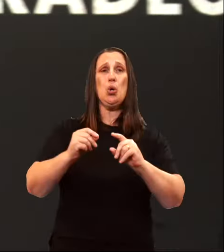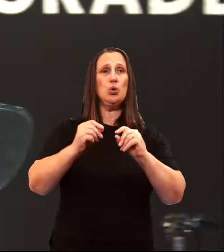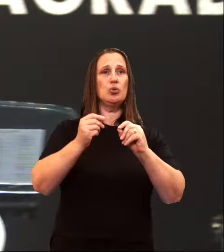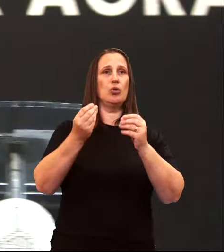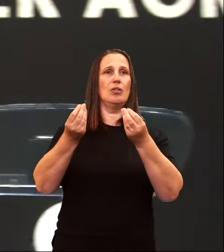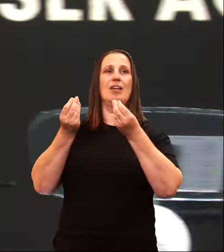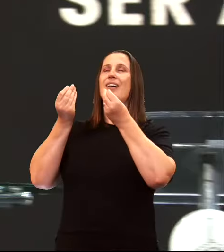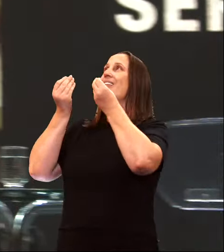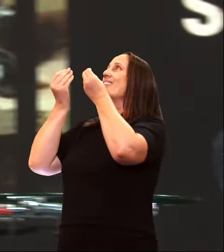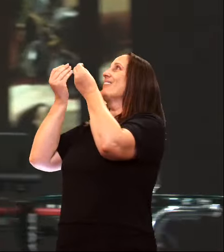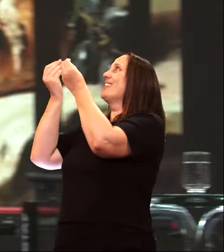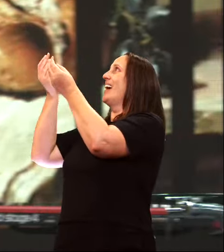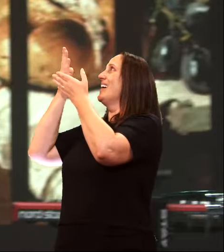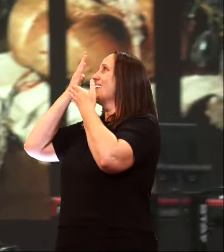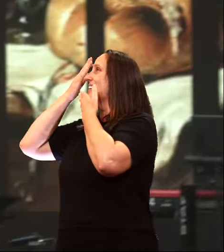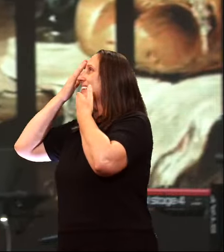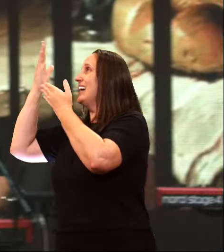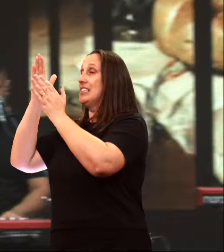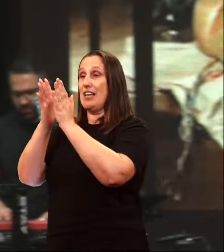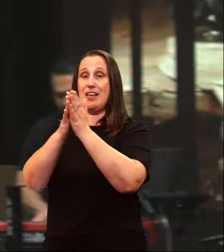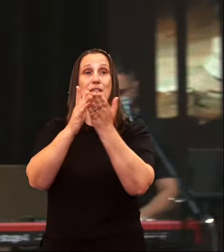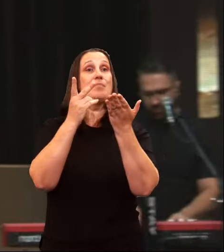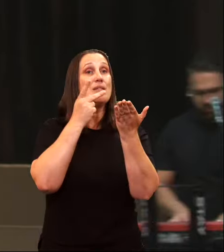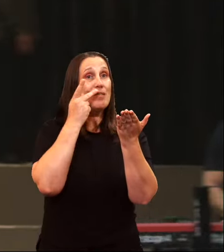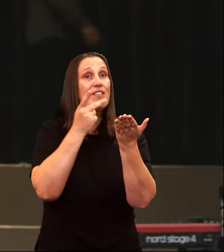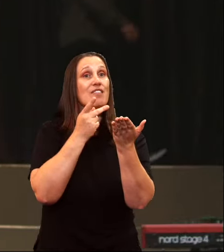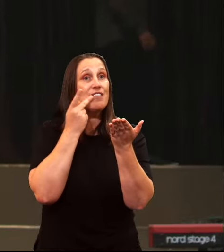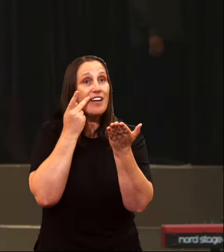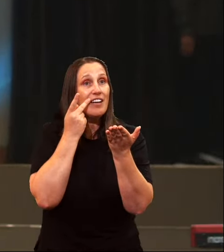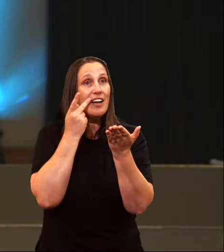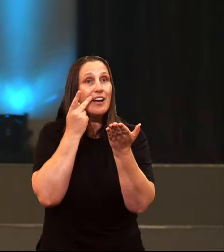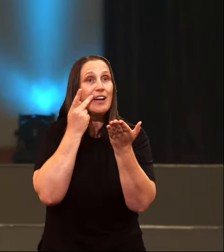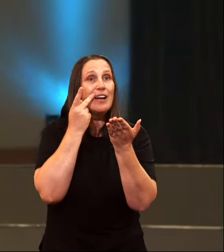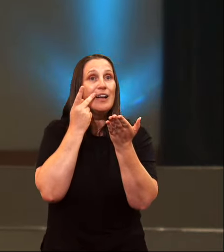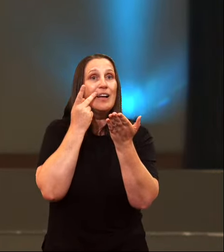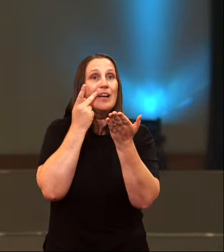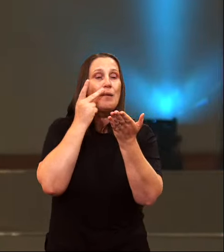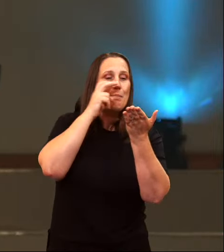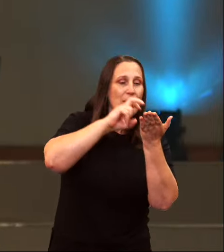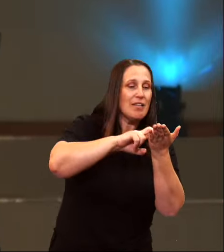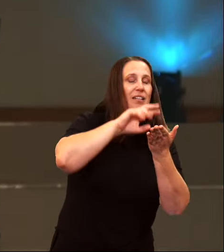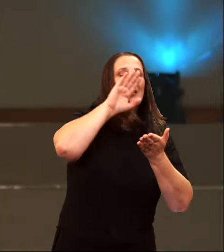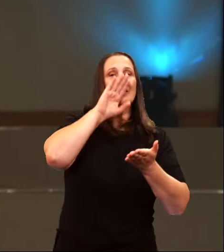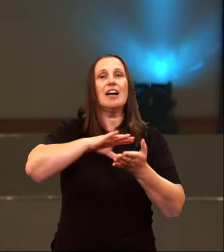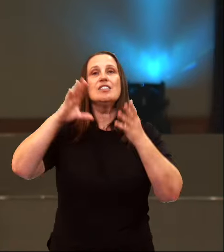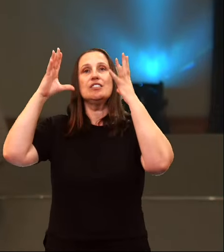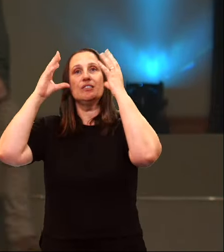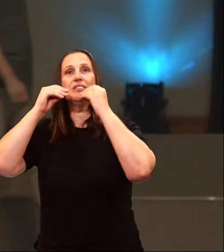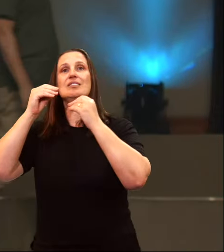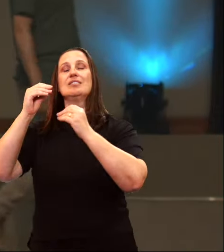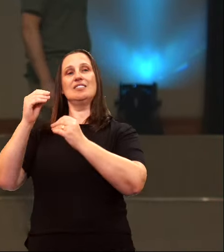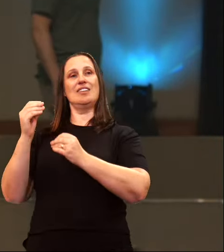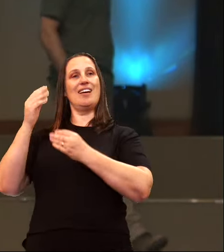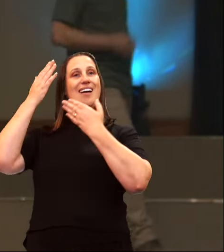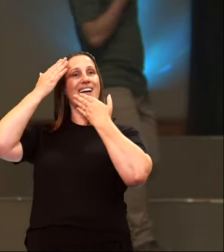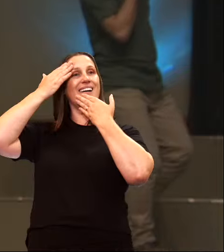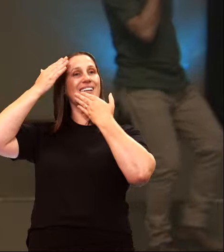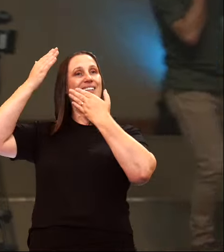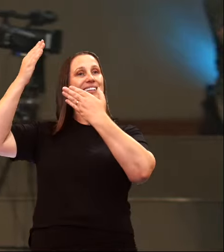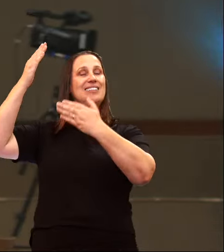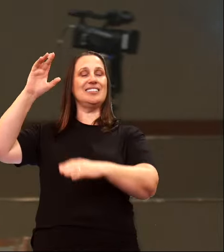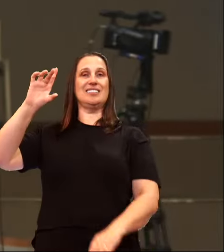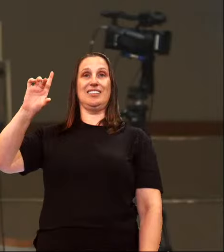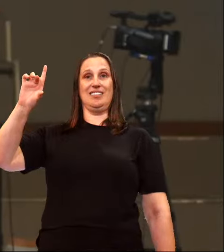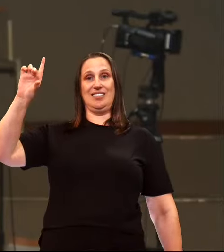A Bíblia diz: agradeça o tempo todo. Agradeça até mesmo quando vierem dificuldades. A Bíblia